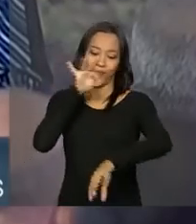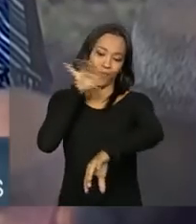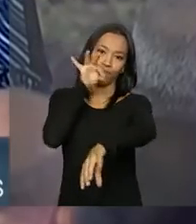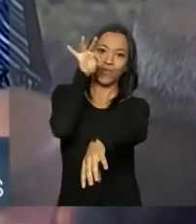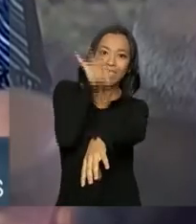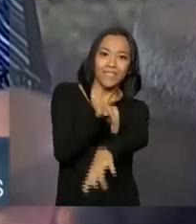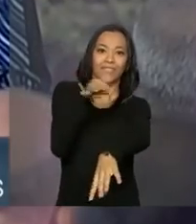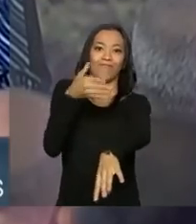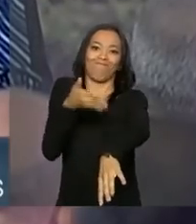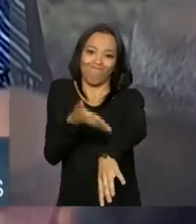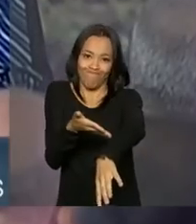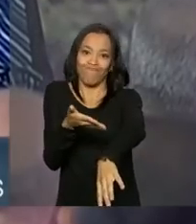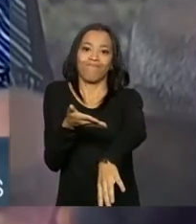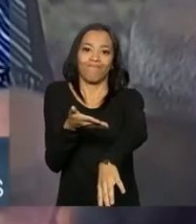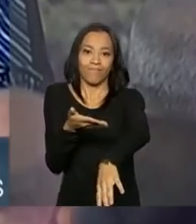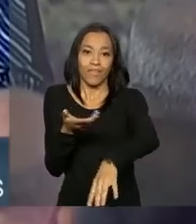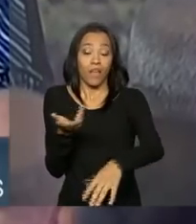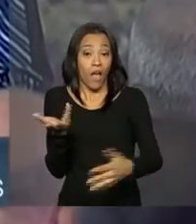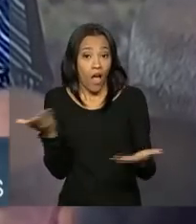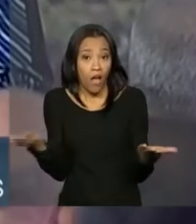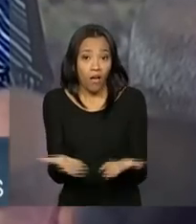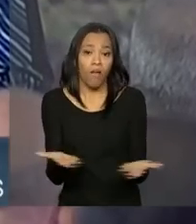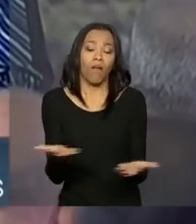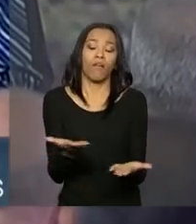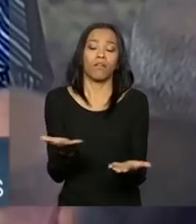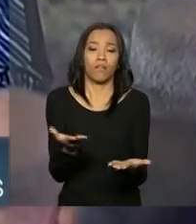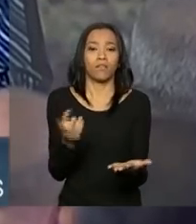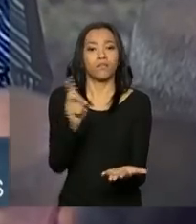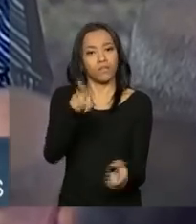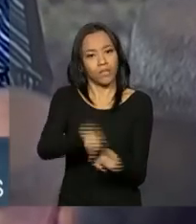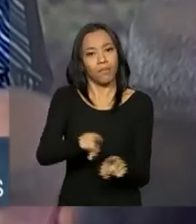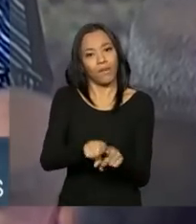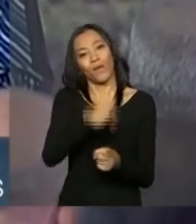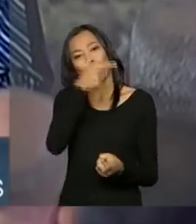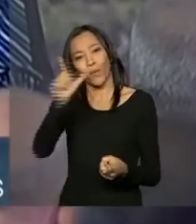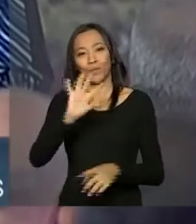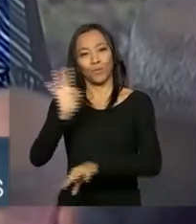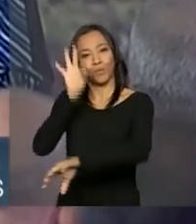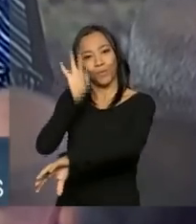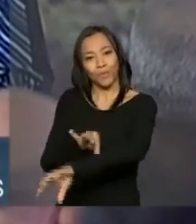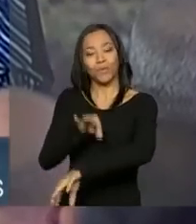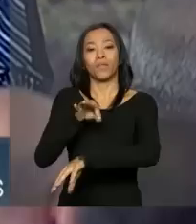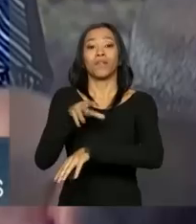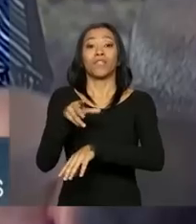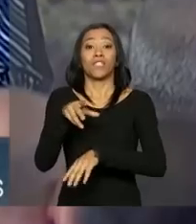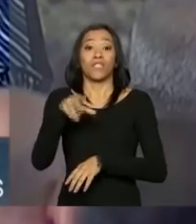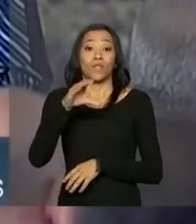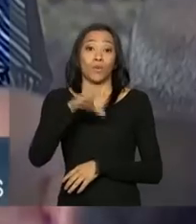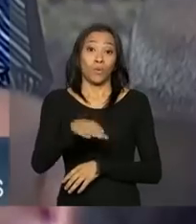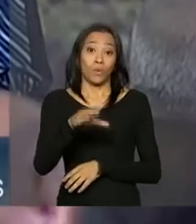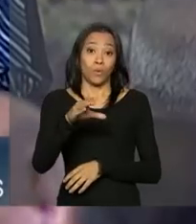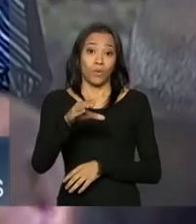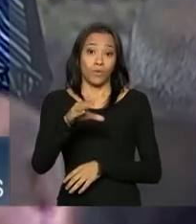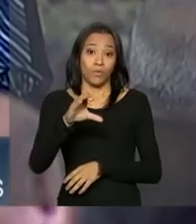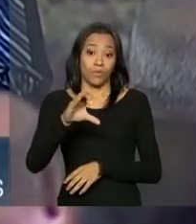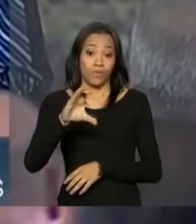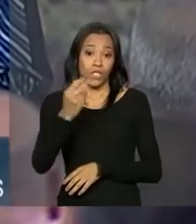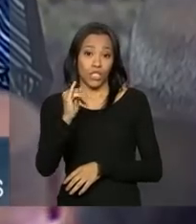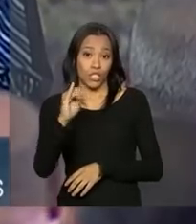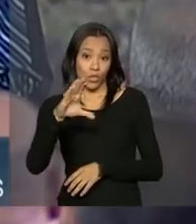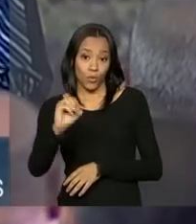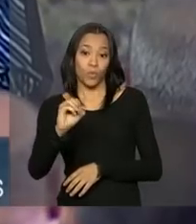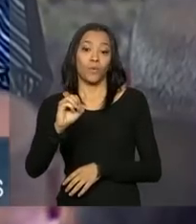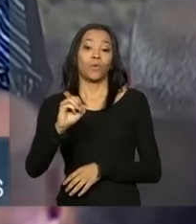Aedes aegypti, e agora tanto ao chikungunya como ao